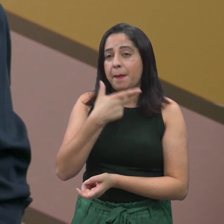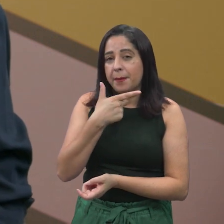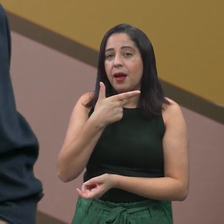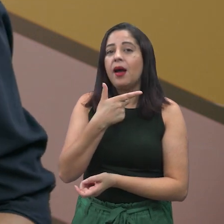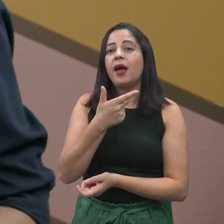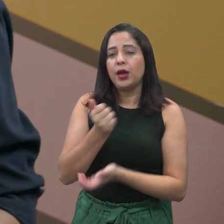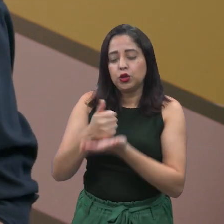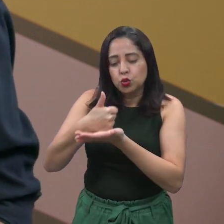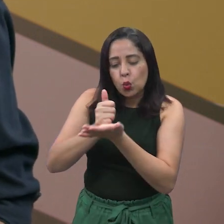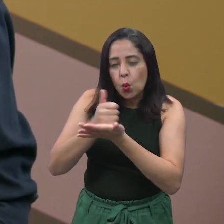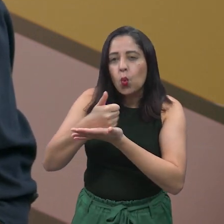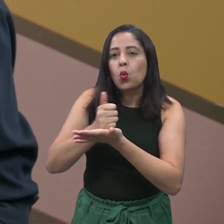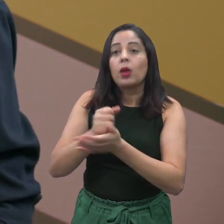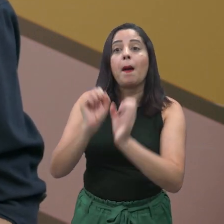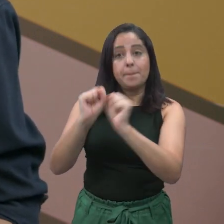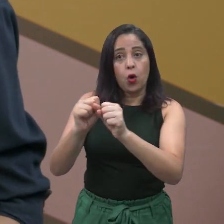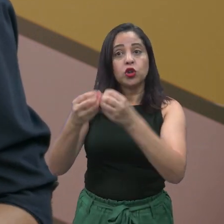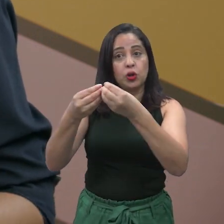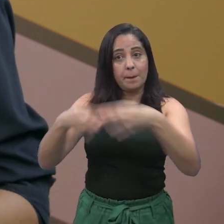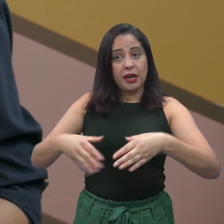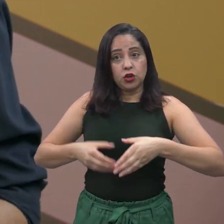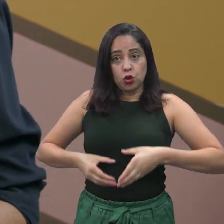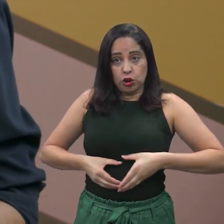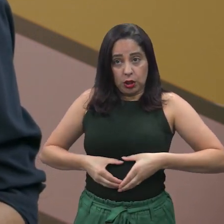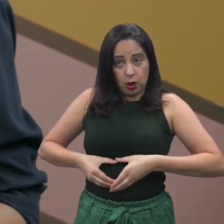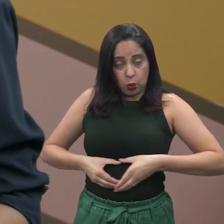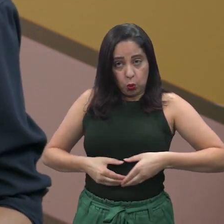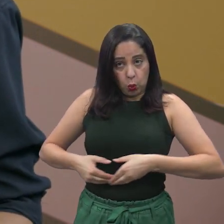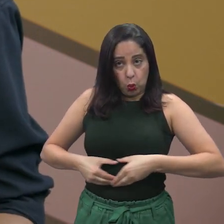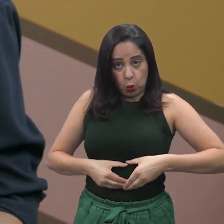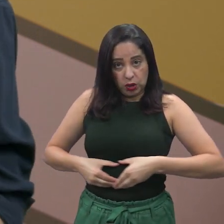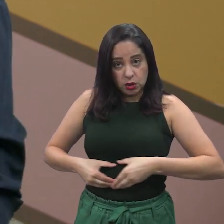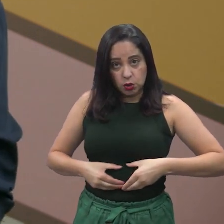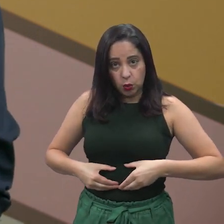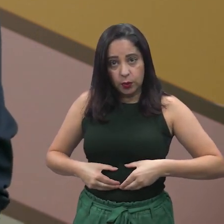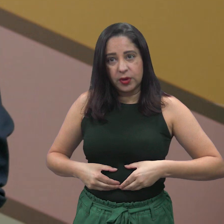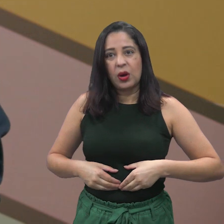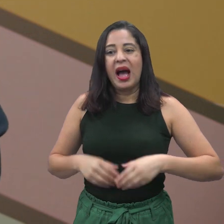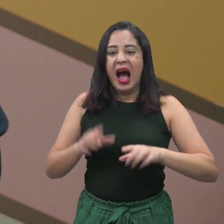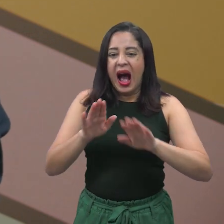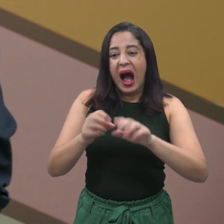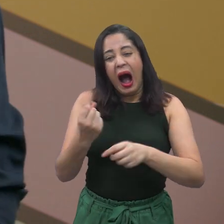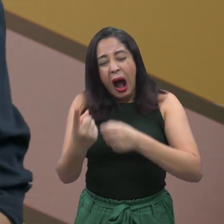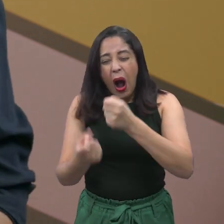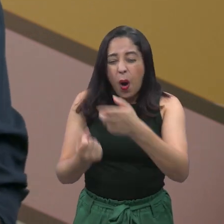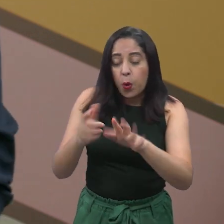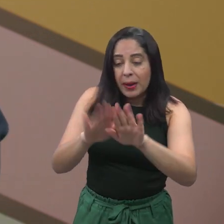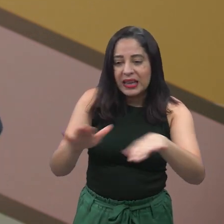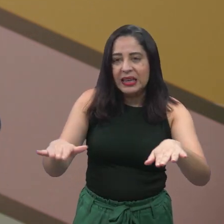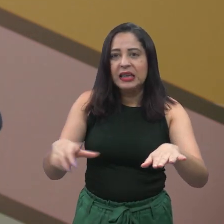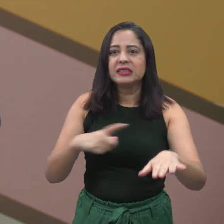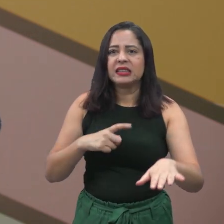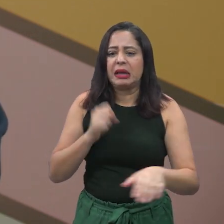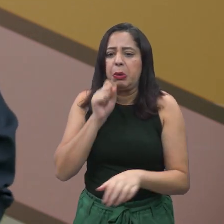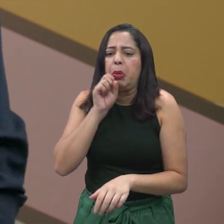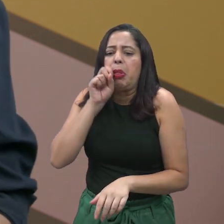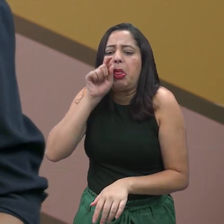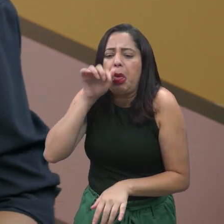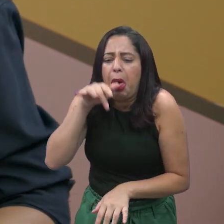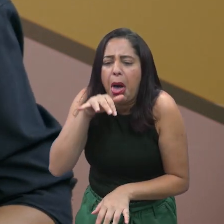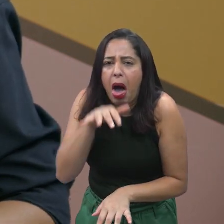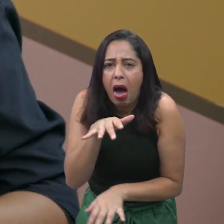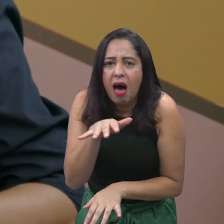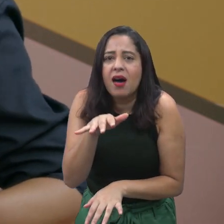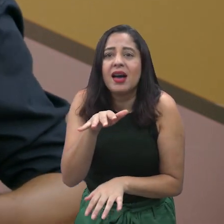realmente fazer efeitos gástricos. Então, e aumentar, não somente às vezes algumas crianças têm ânsia de vômito com determinados antibióticos, ou